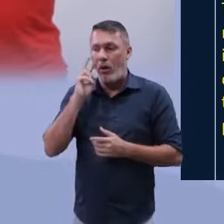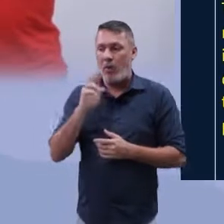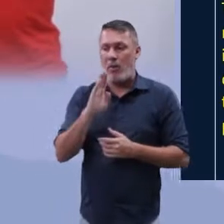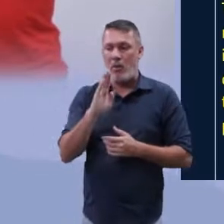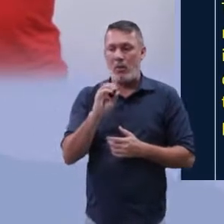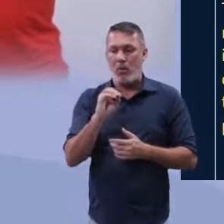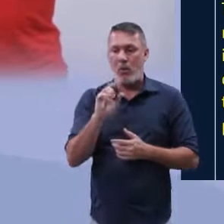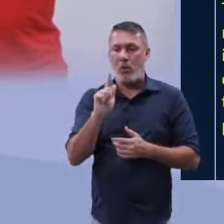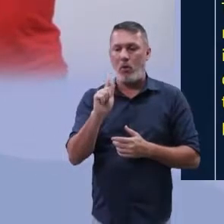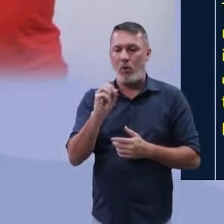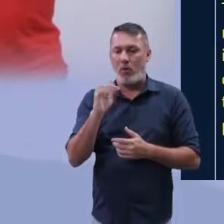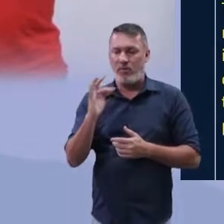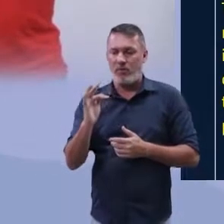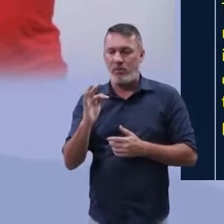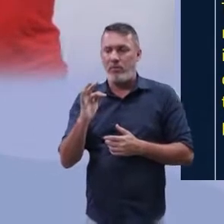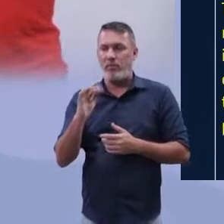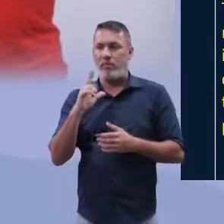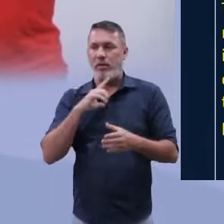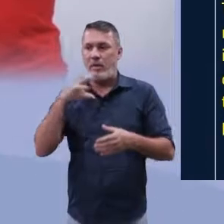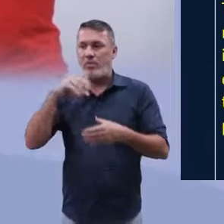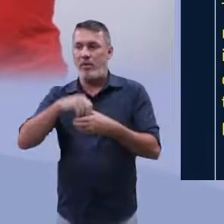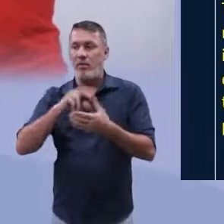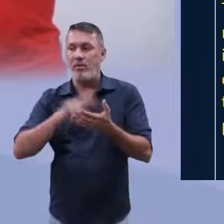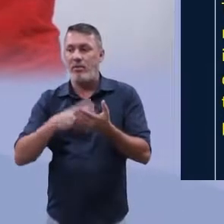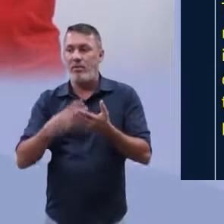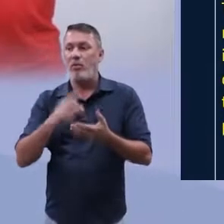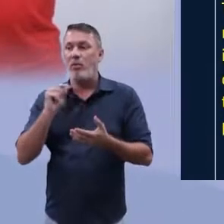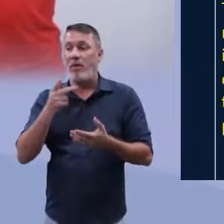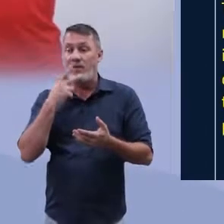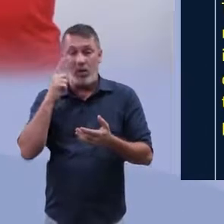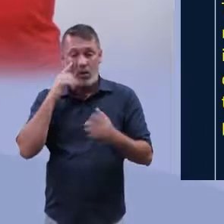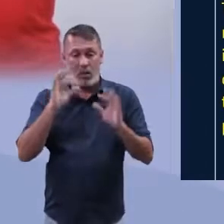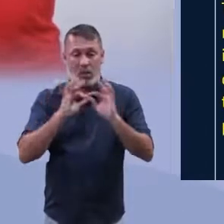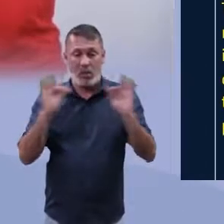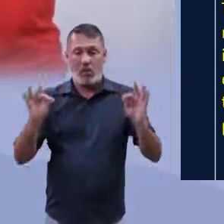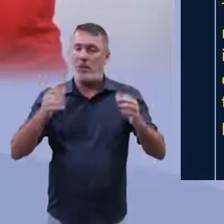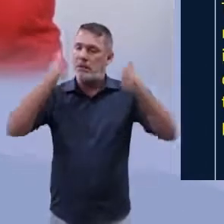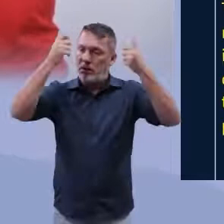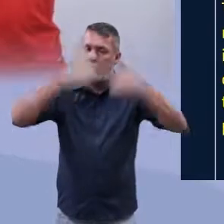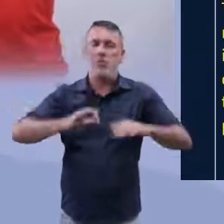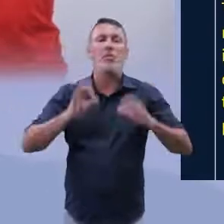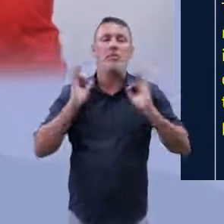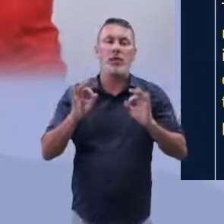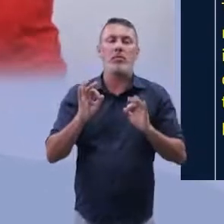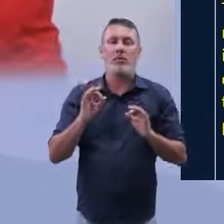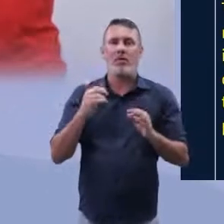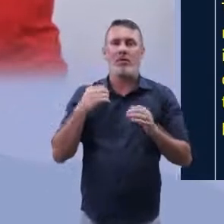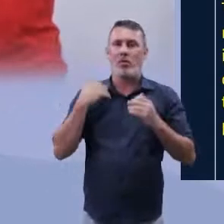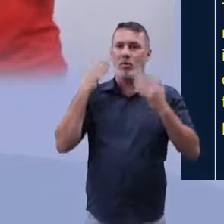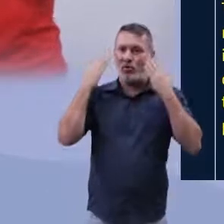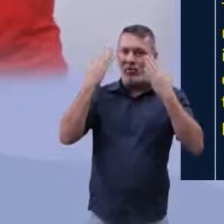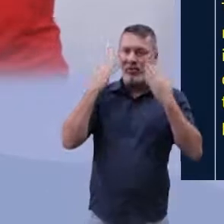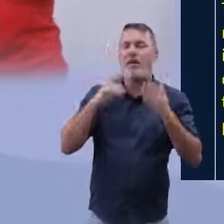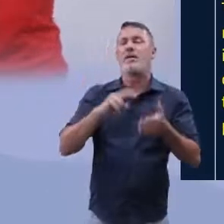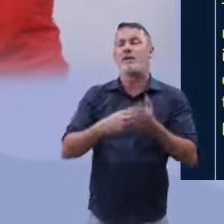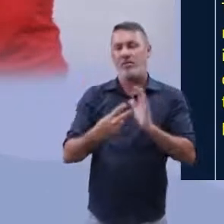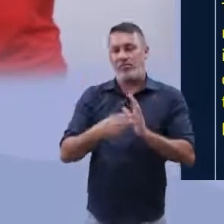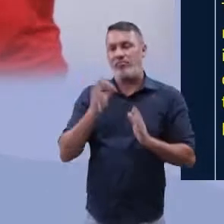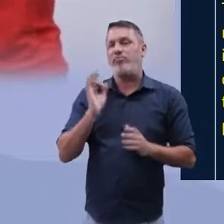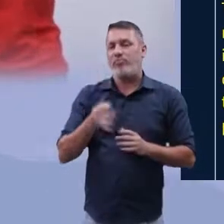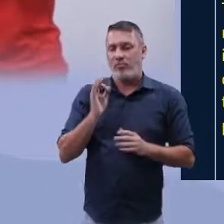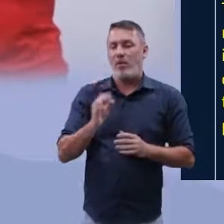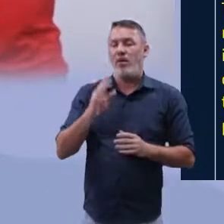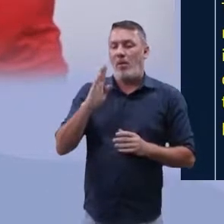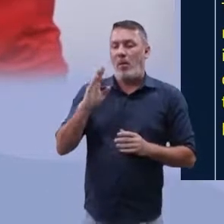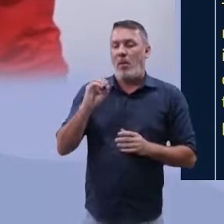Bog-off is the best known of the supermarket marketing strategies. Então, essa linha confirma a nossa suspeita, que